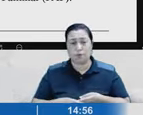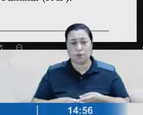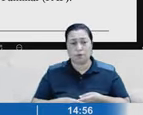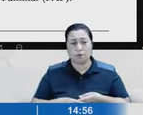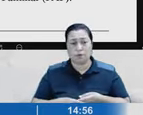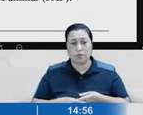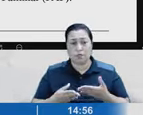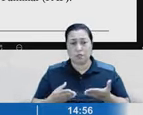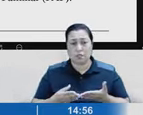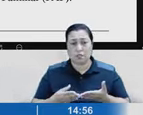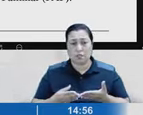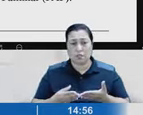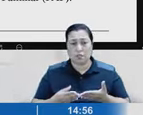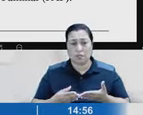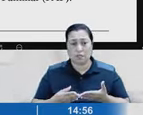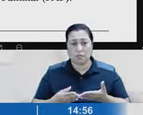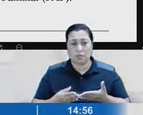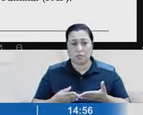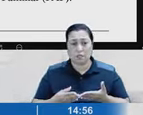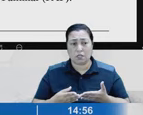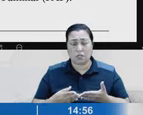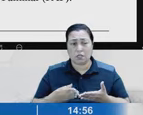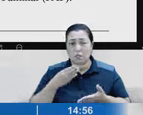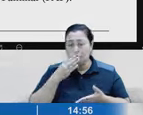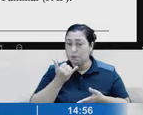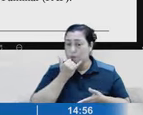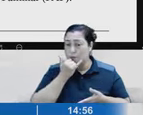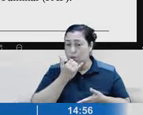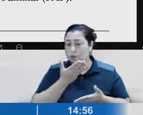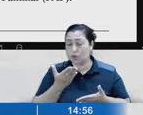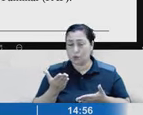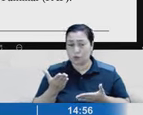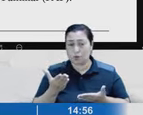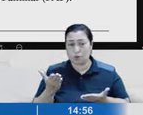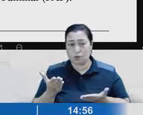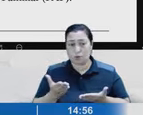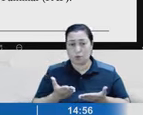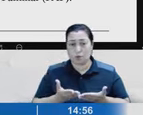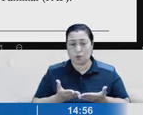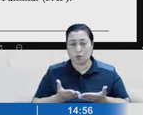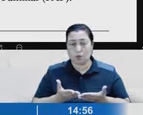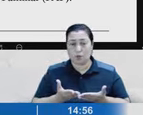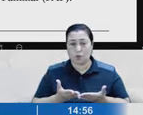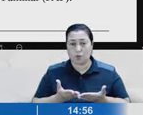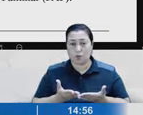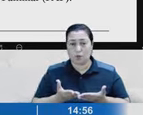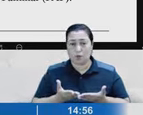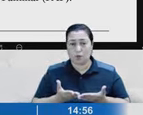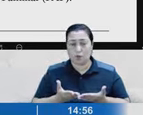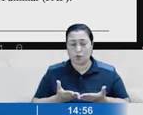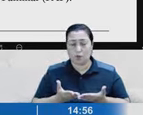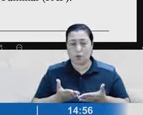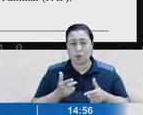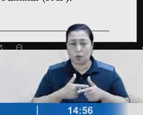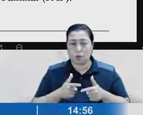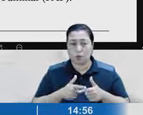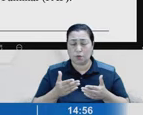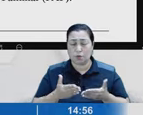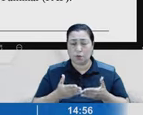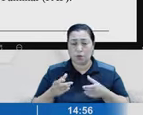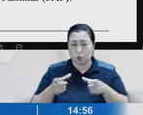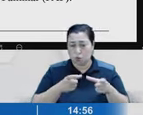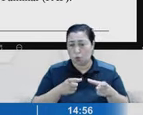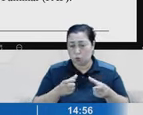Esse eu peço desculpas, a gente acabou na hora de transferir, ele deu esse problema, mas